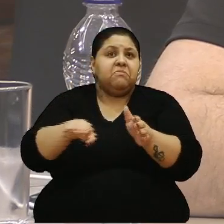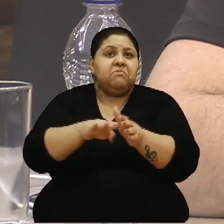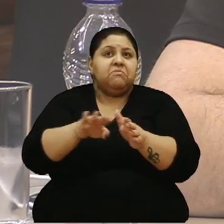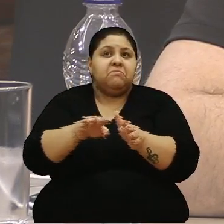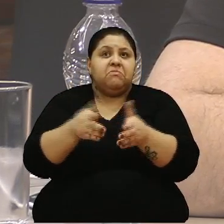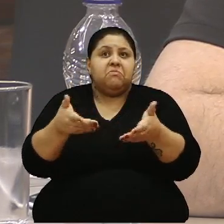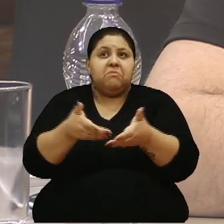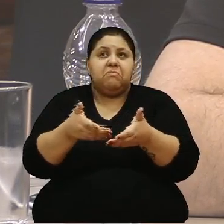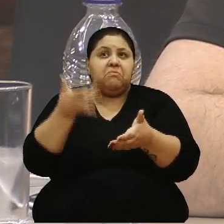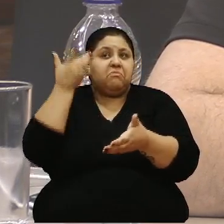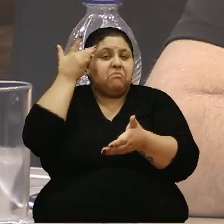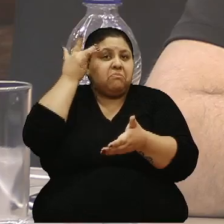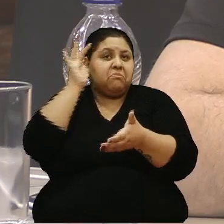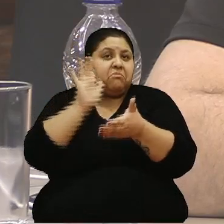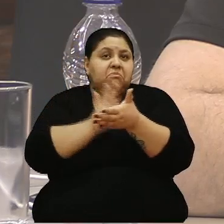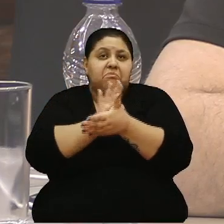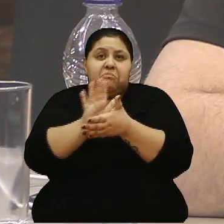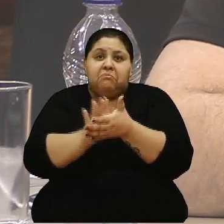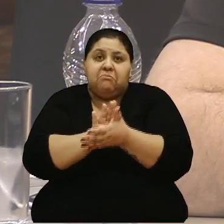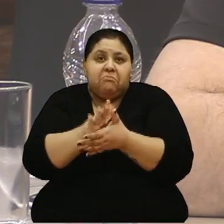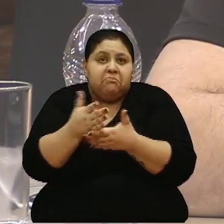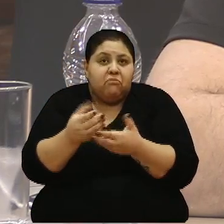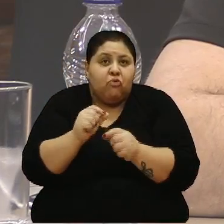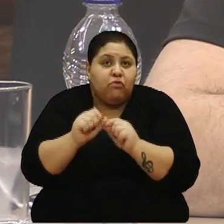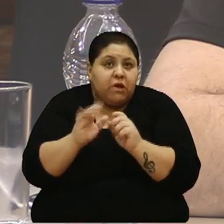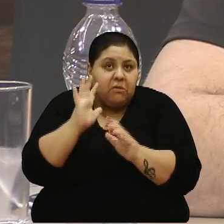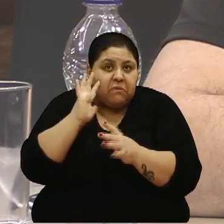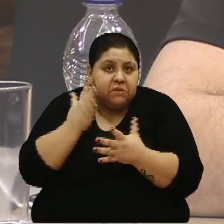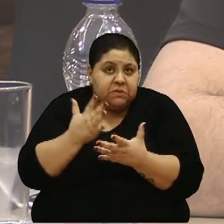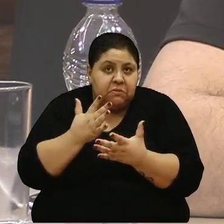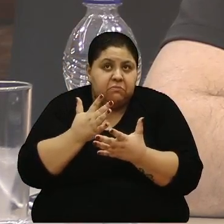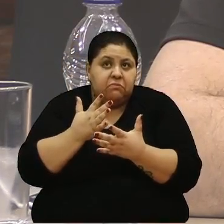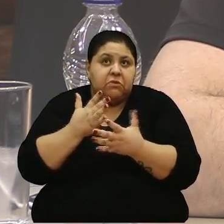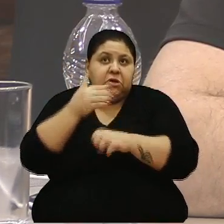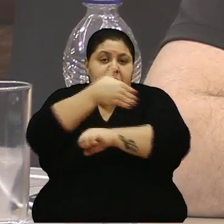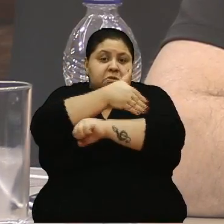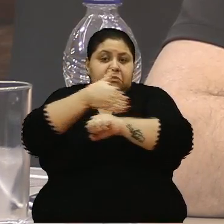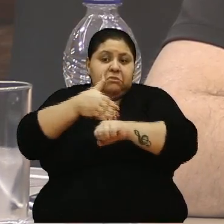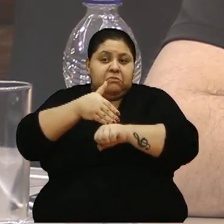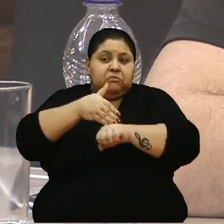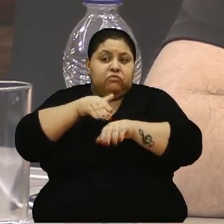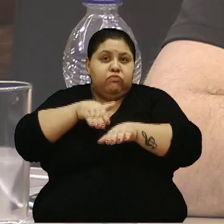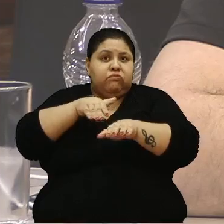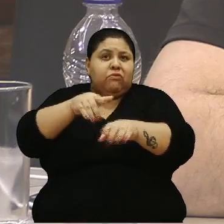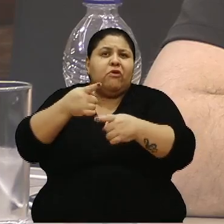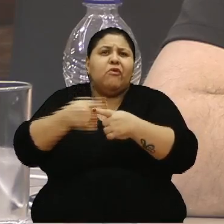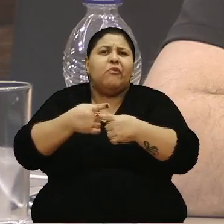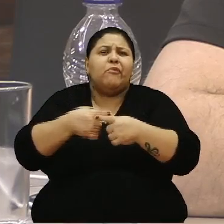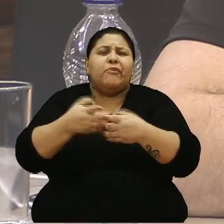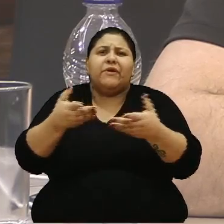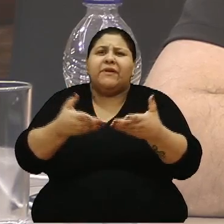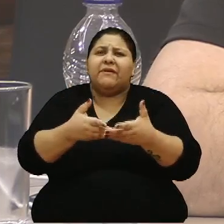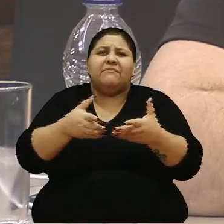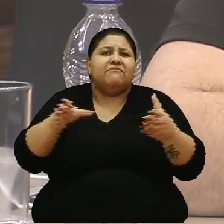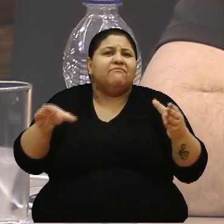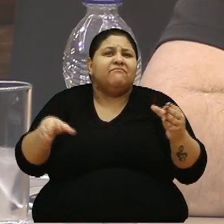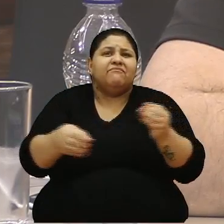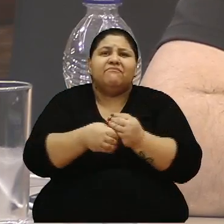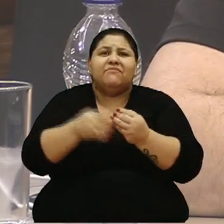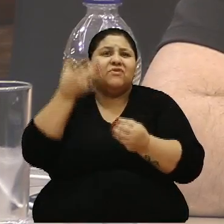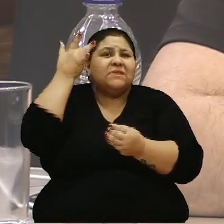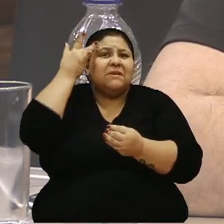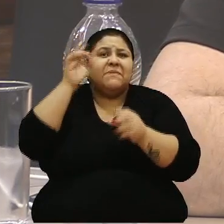aquilo ali. Até agora eu não entendi realmente o que foi aquilo ali. Né? Então, por quê? Porque ninguém estava integrado ao